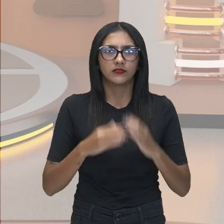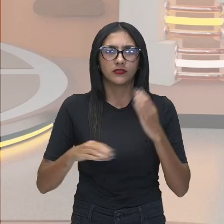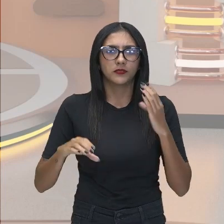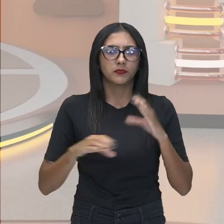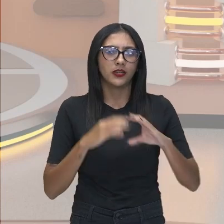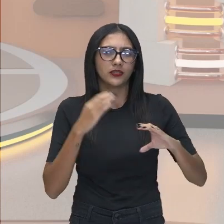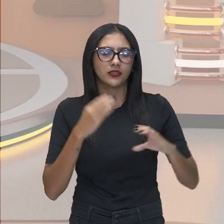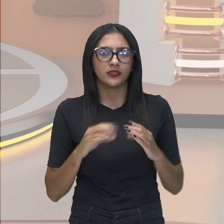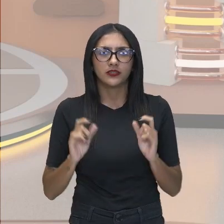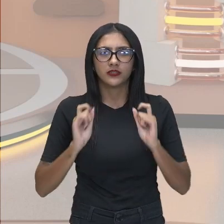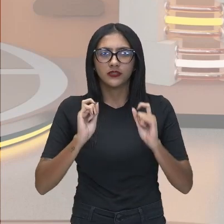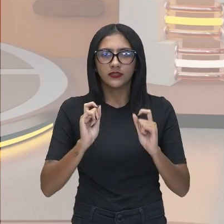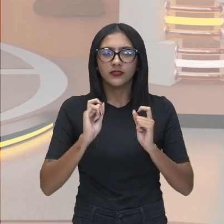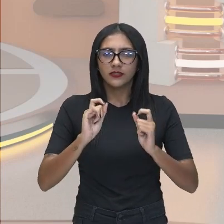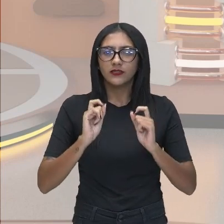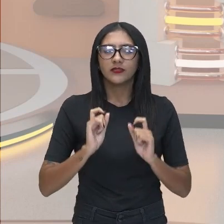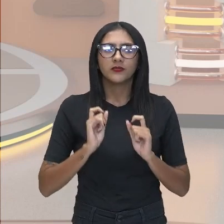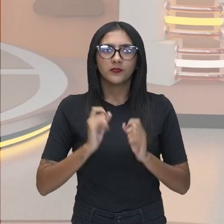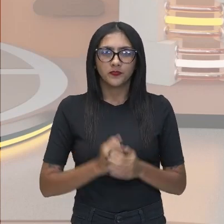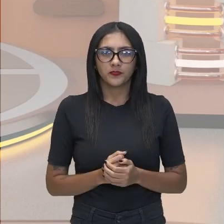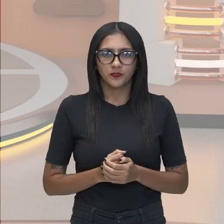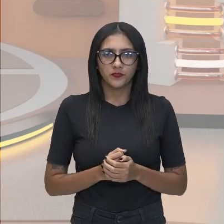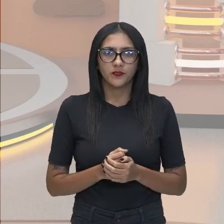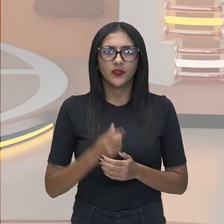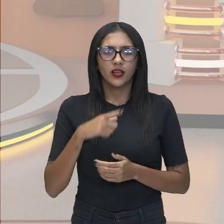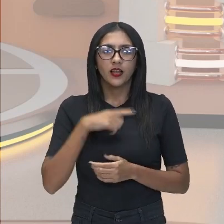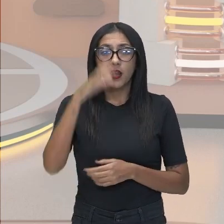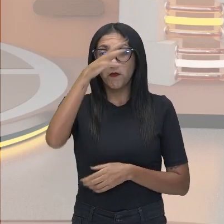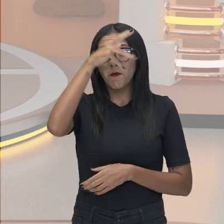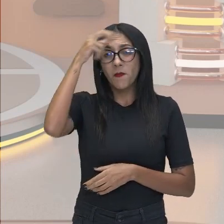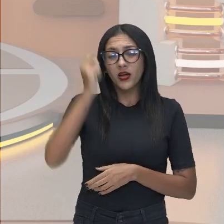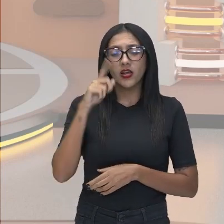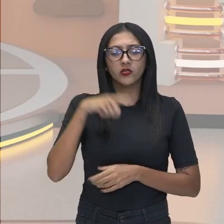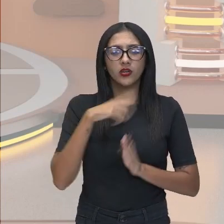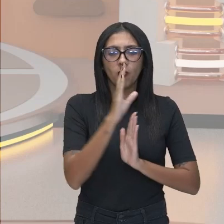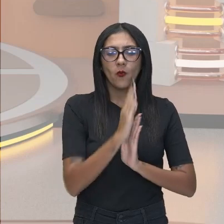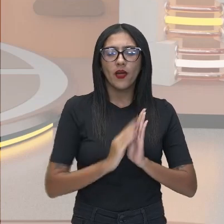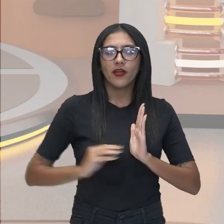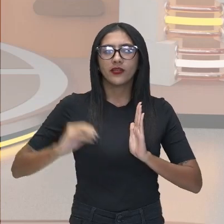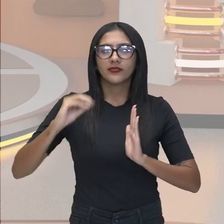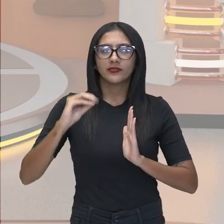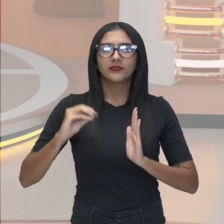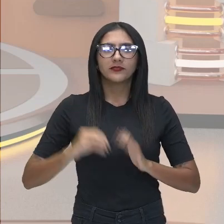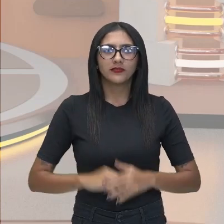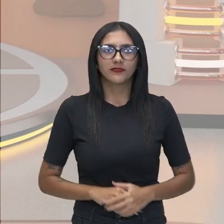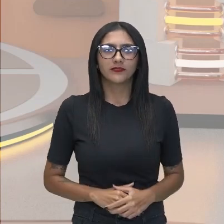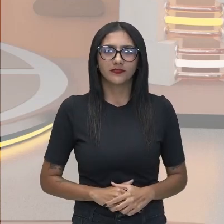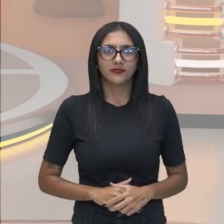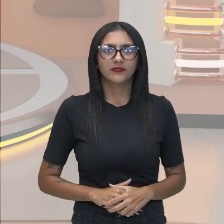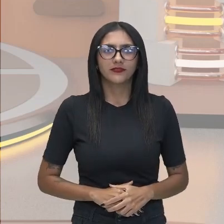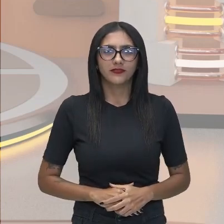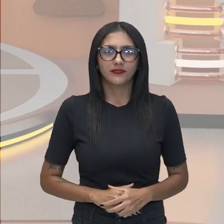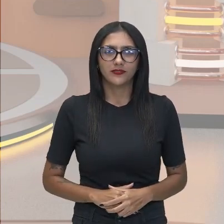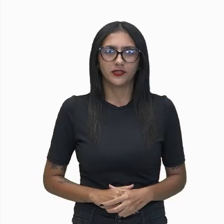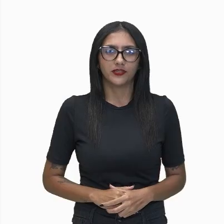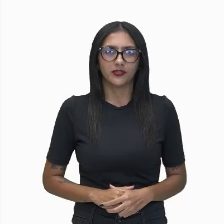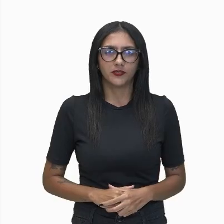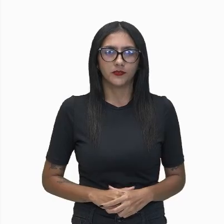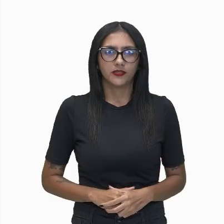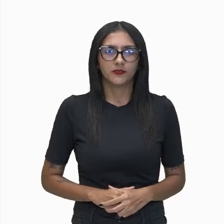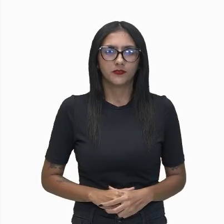Beleza Universal, né, que traz Manaus como exemplo de urbanização. Vamos dar uma olhada aí.